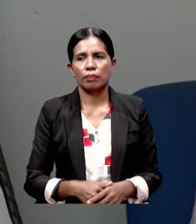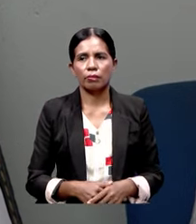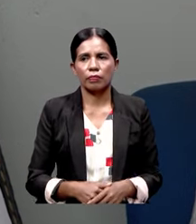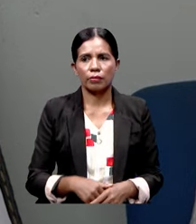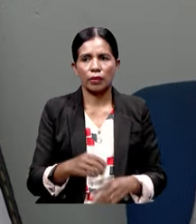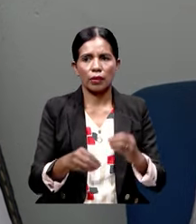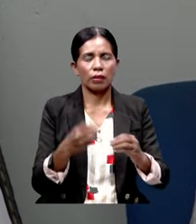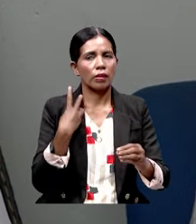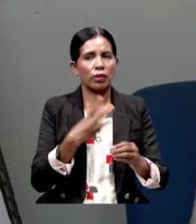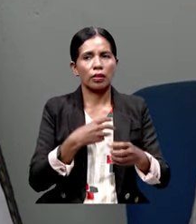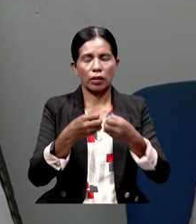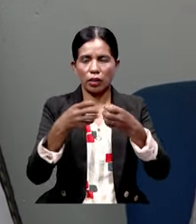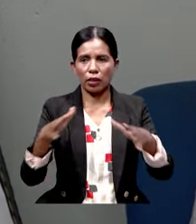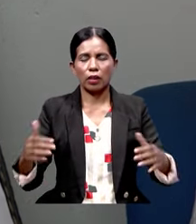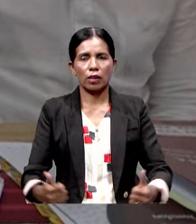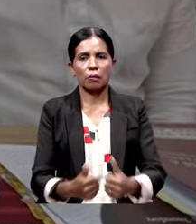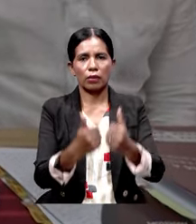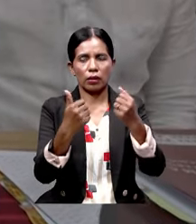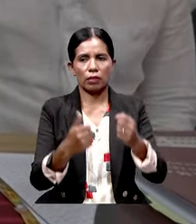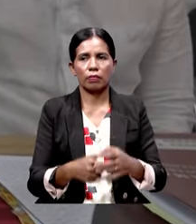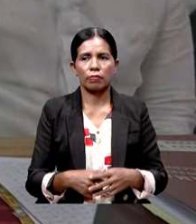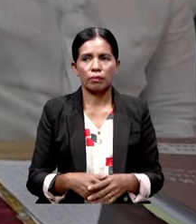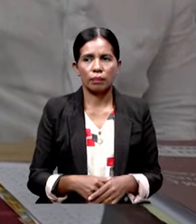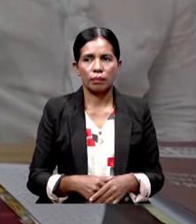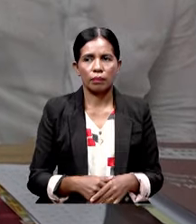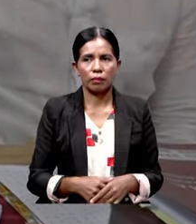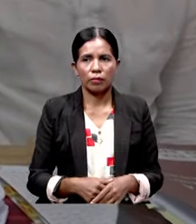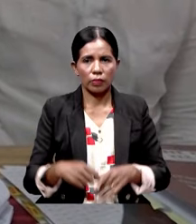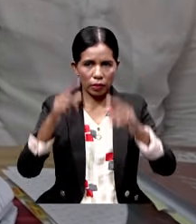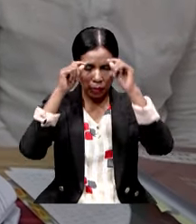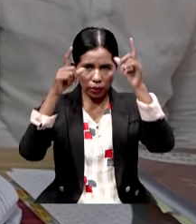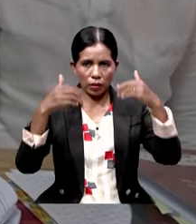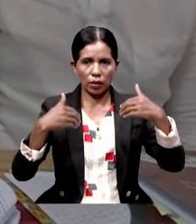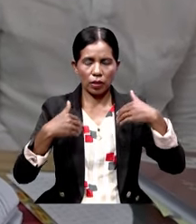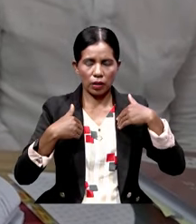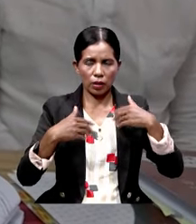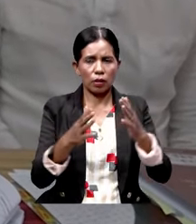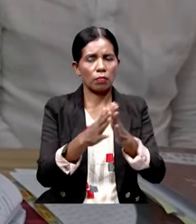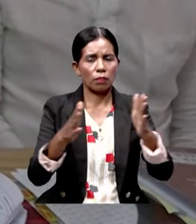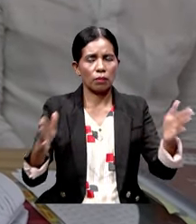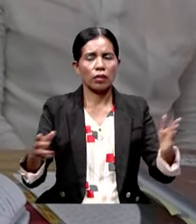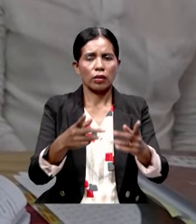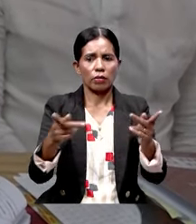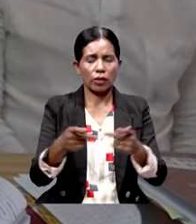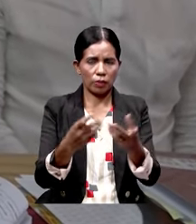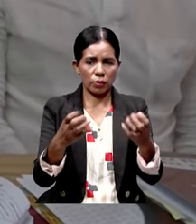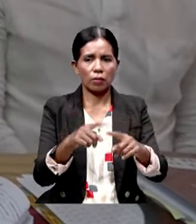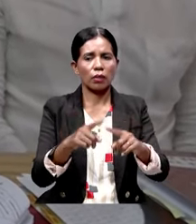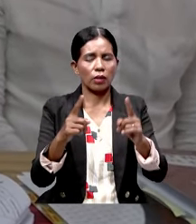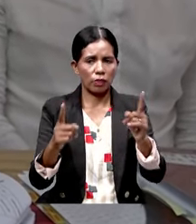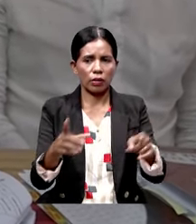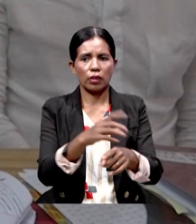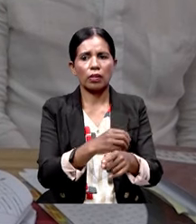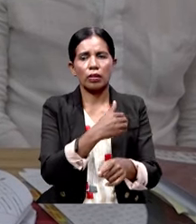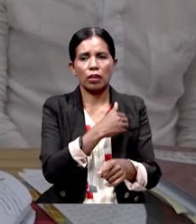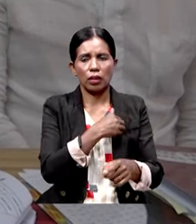Significa ita lá com a competição. Então... Timor-Leste ia potencialidade para investimento ia área oi-oin, mas durante ne, se